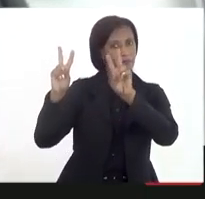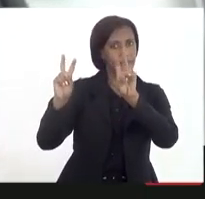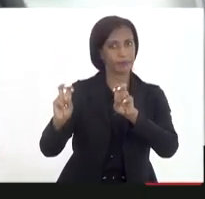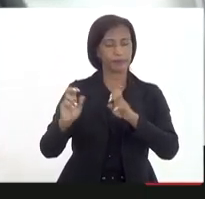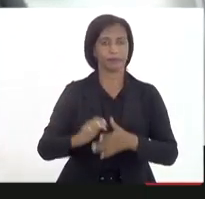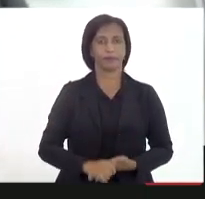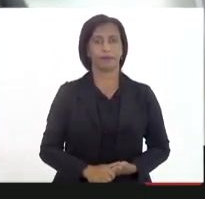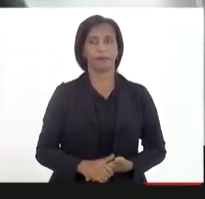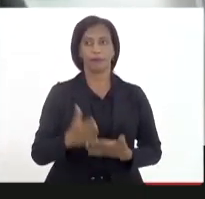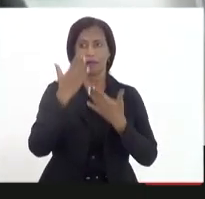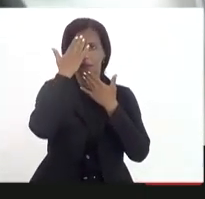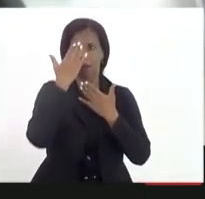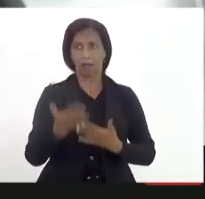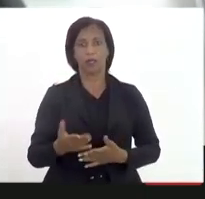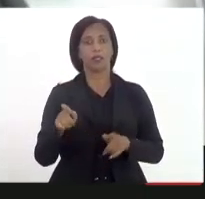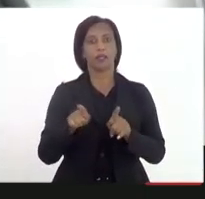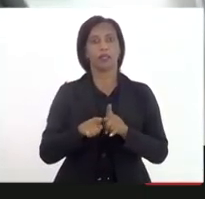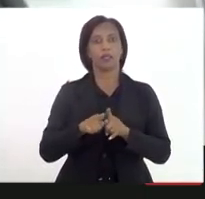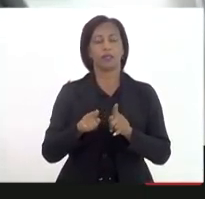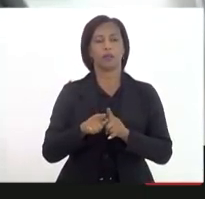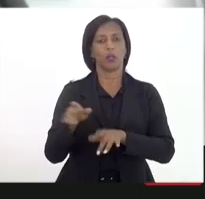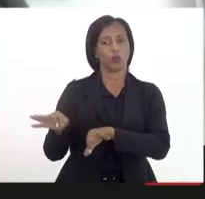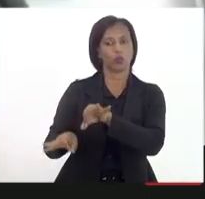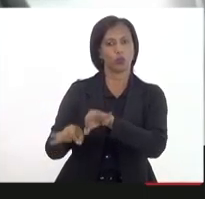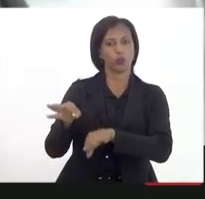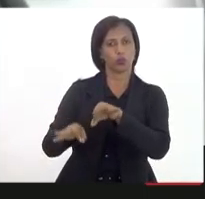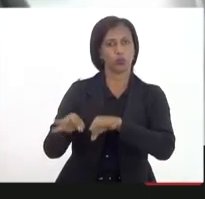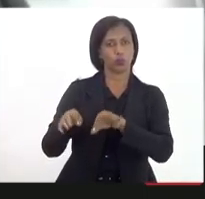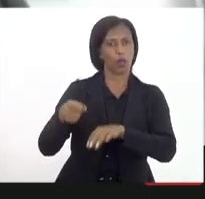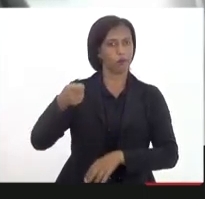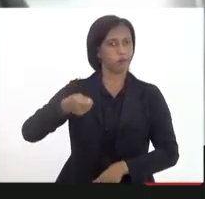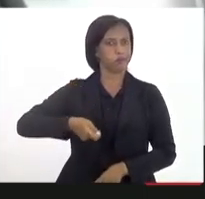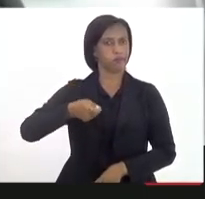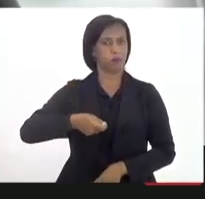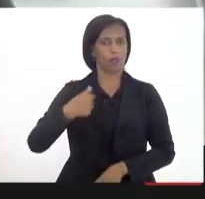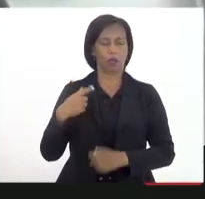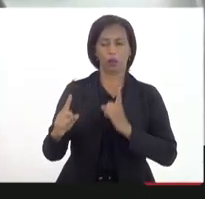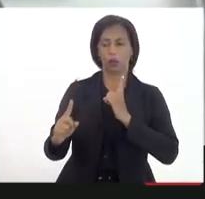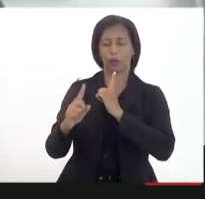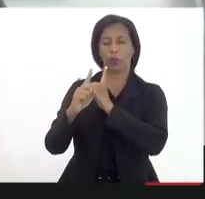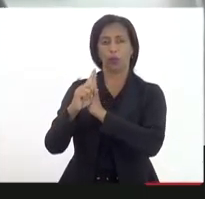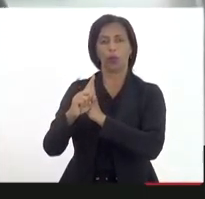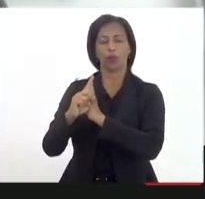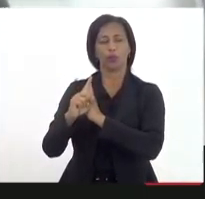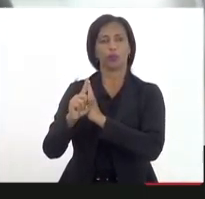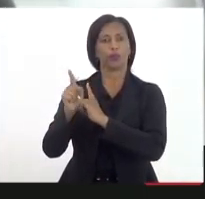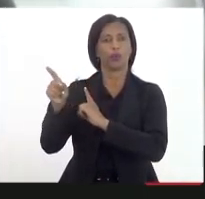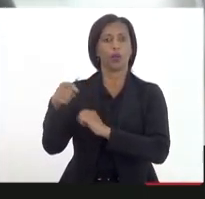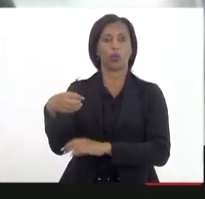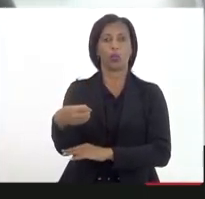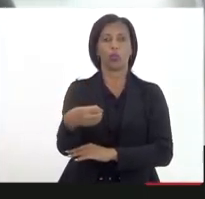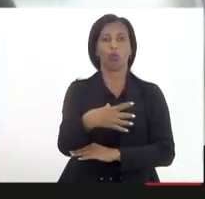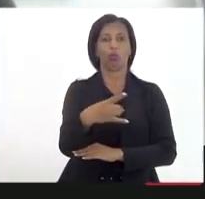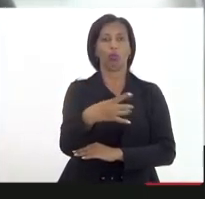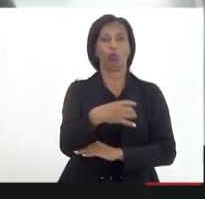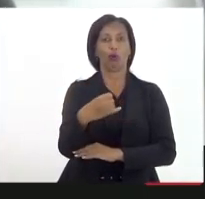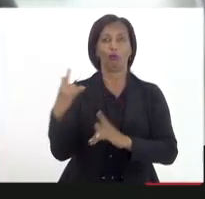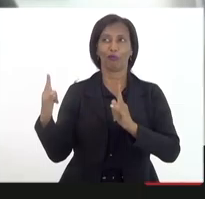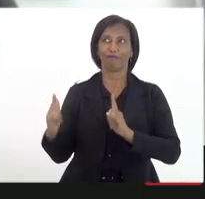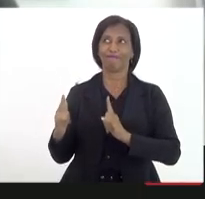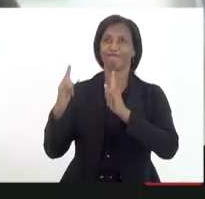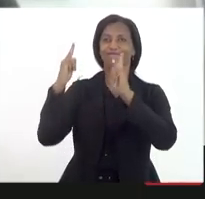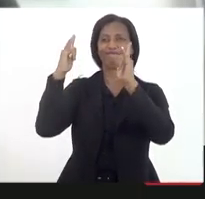é agradecer o Tribunal de Justiça teve um encontro por ocasião da instalação do novo plenário da Assembleia Legislativa